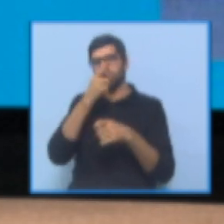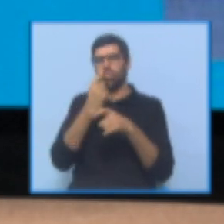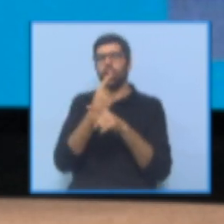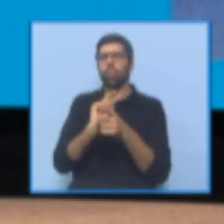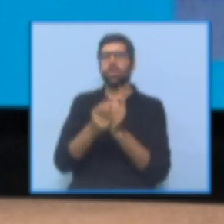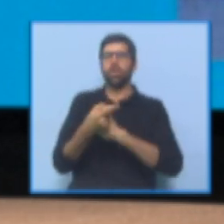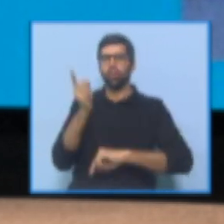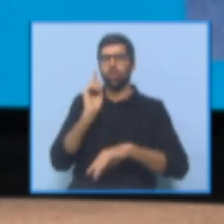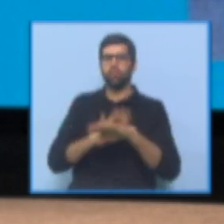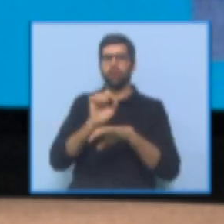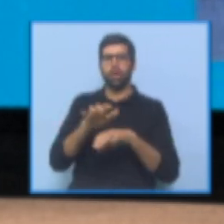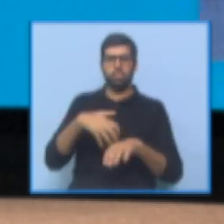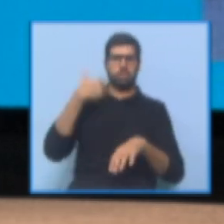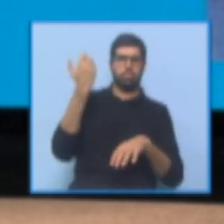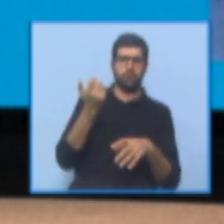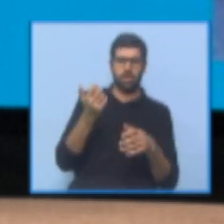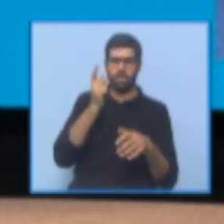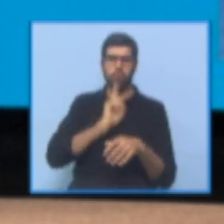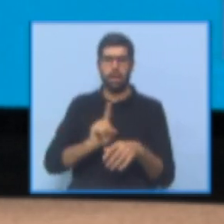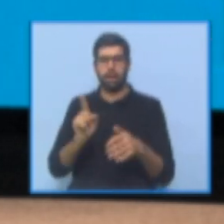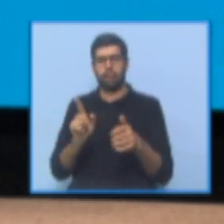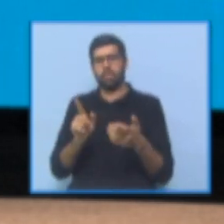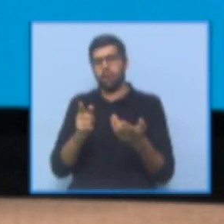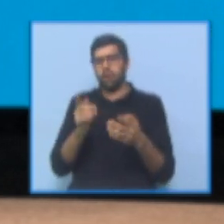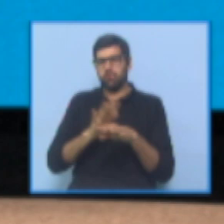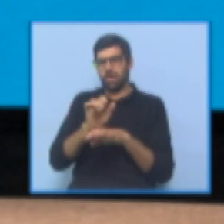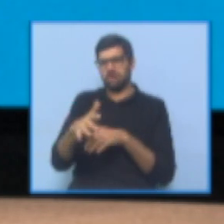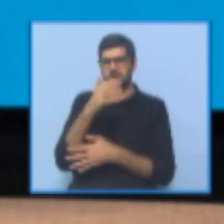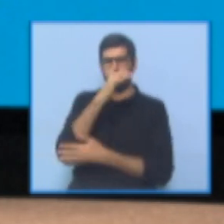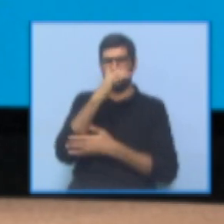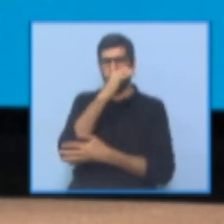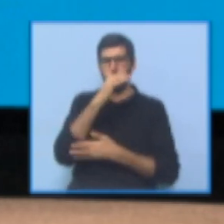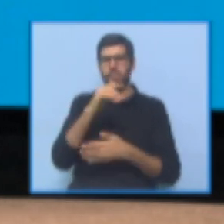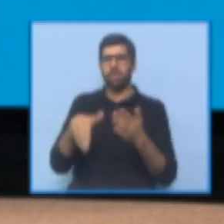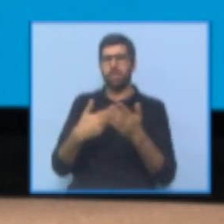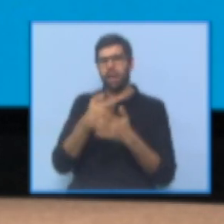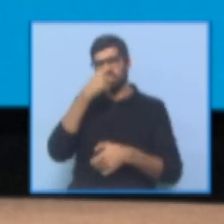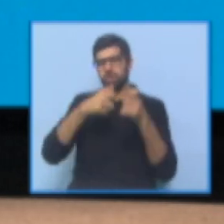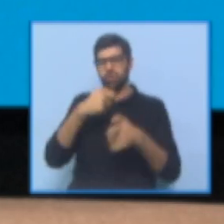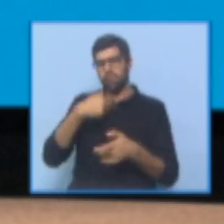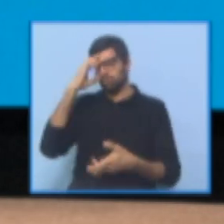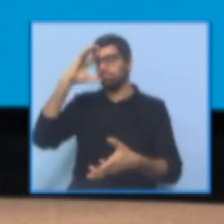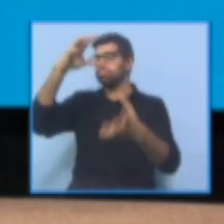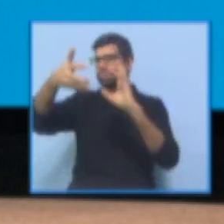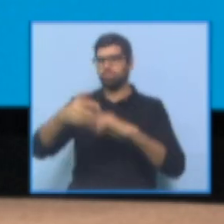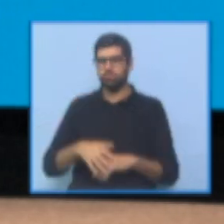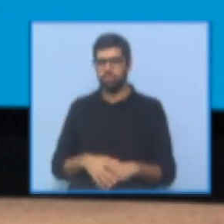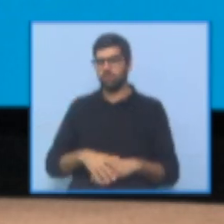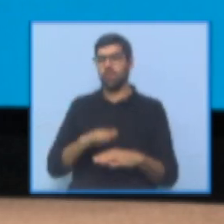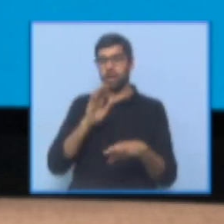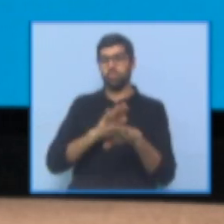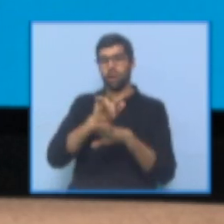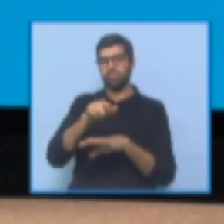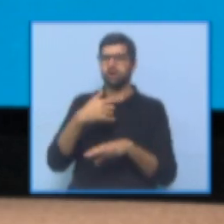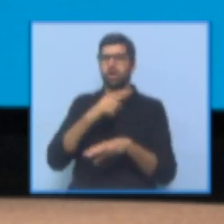exemplo, porque se desmanchou, porque se zangou com a companheira, situações de ciúmes, levam as pessoas a perderem a cabeça e a pela força quererem